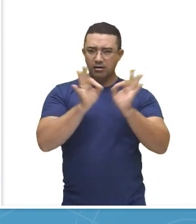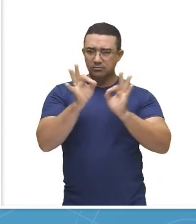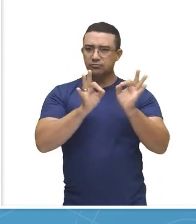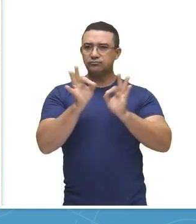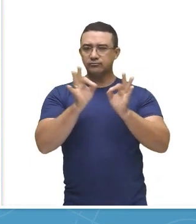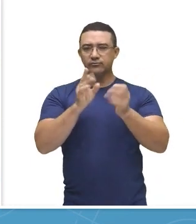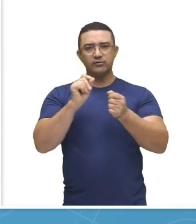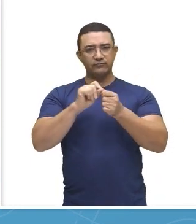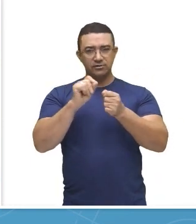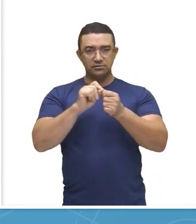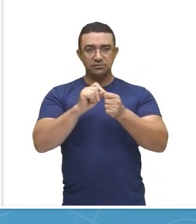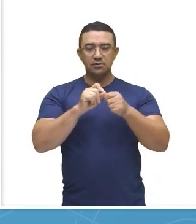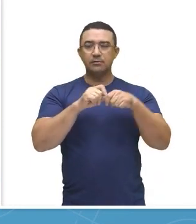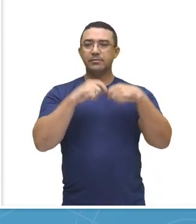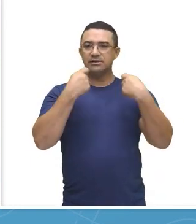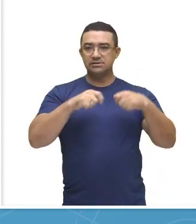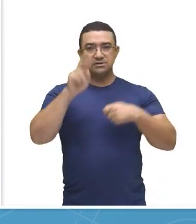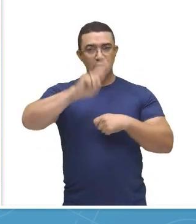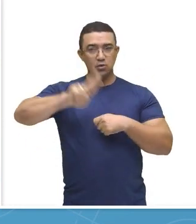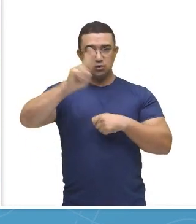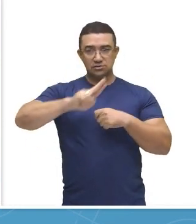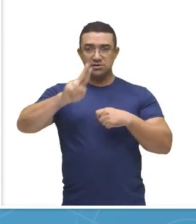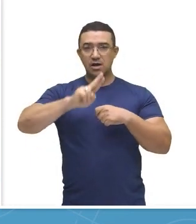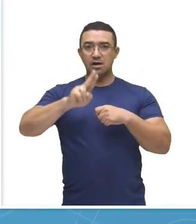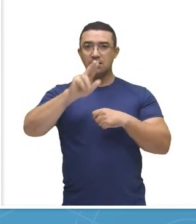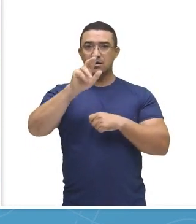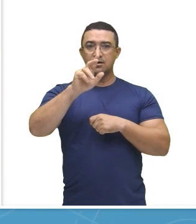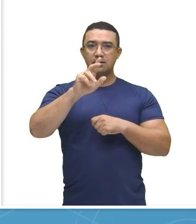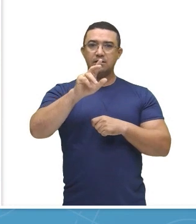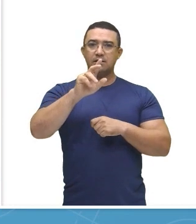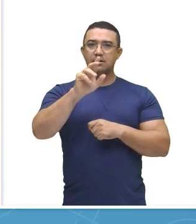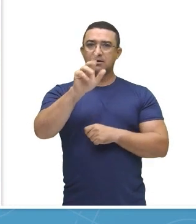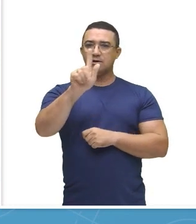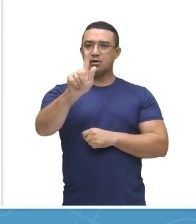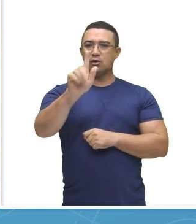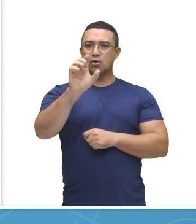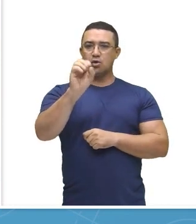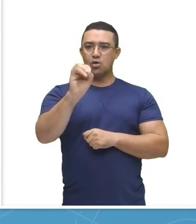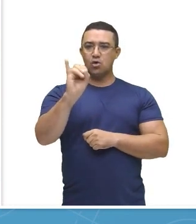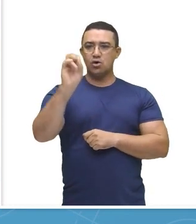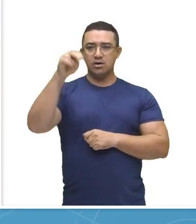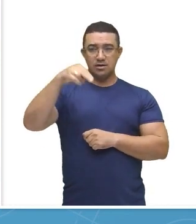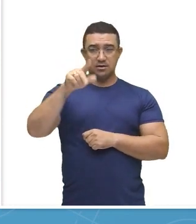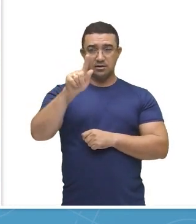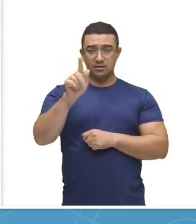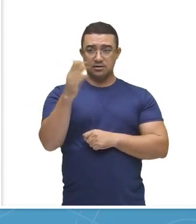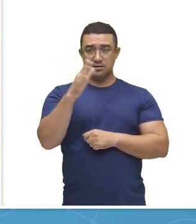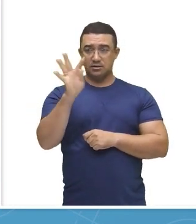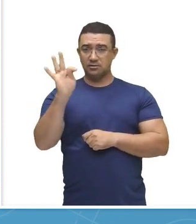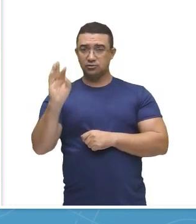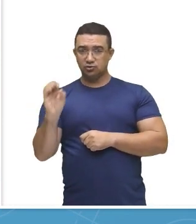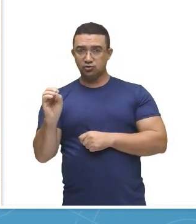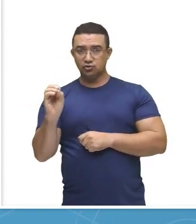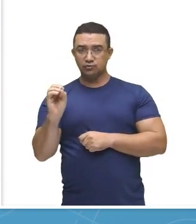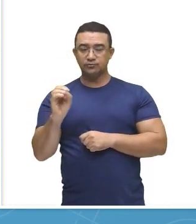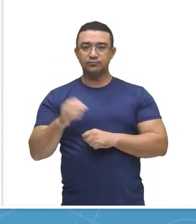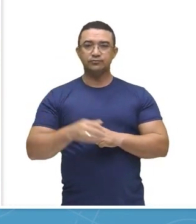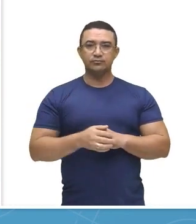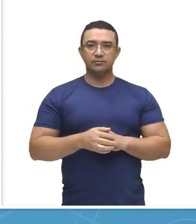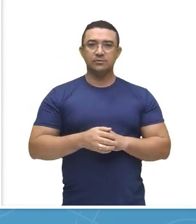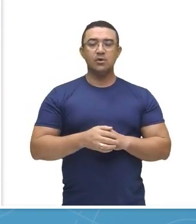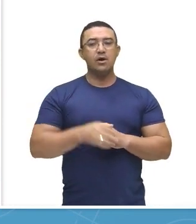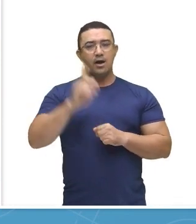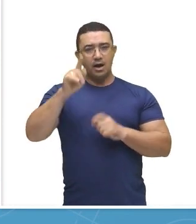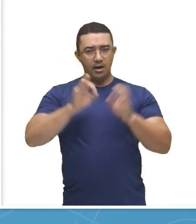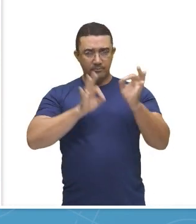eu vou usar o be going to, porque são planos que são mais próximos e são aqueles que eu já tenho certeza que vão